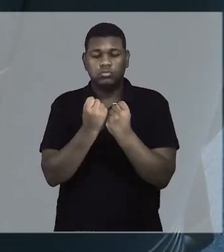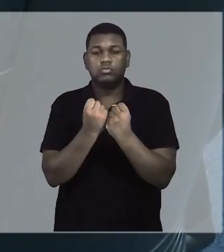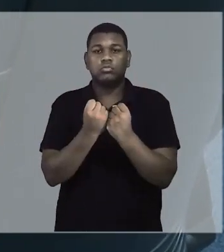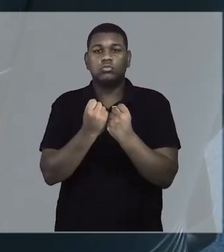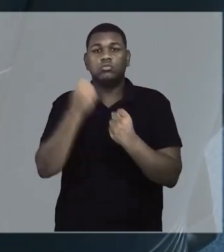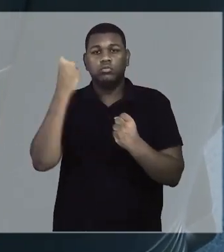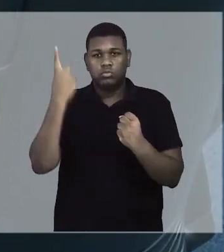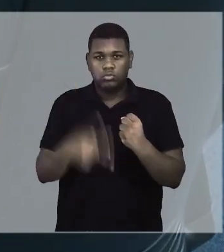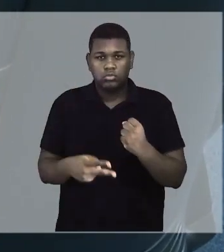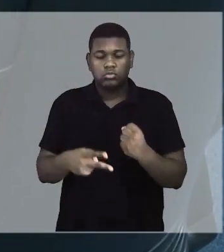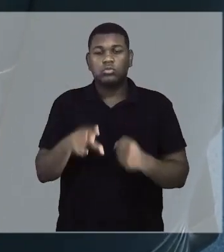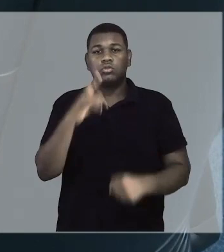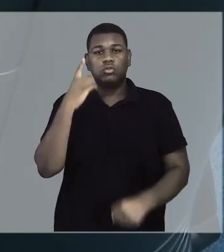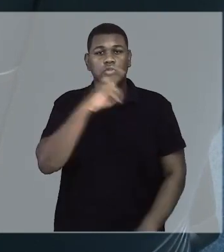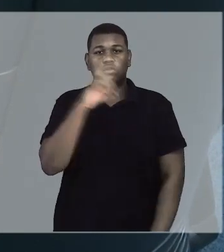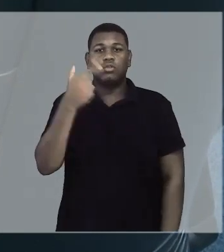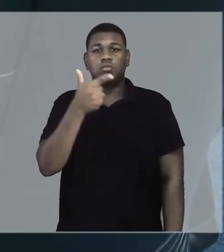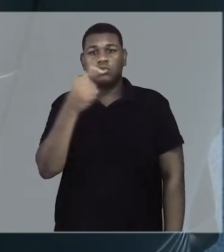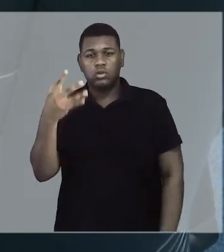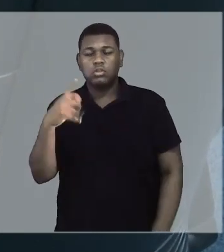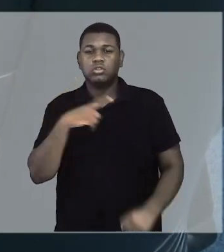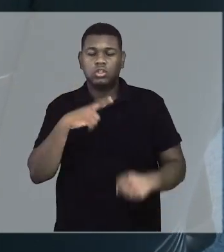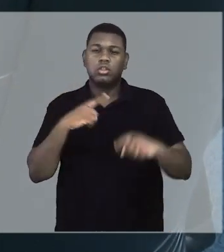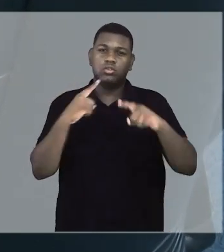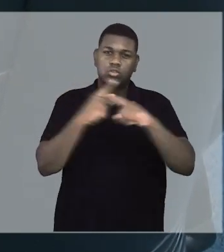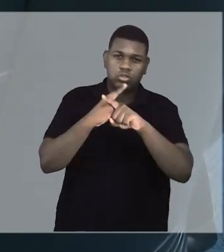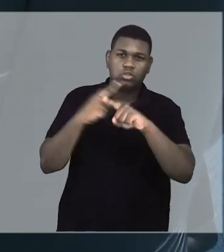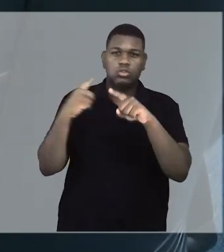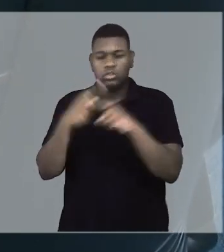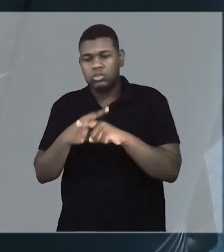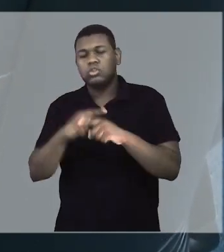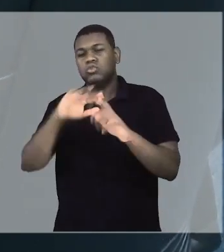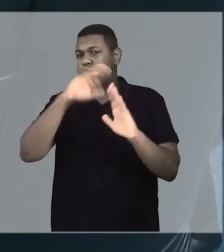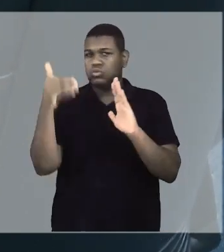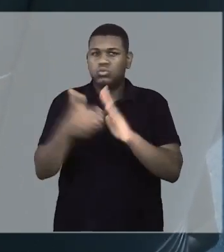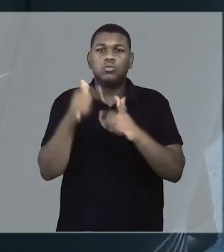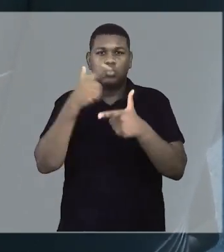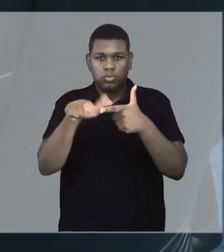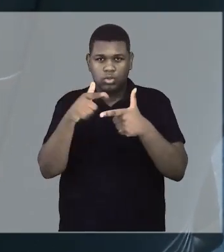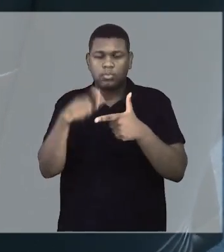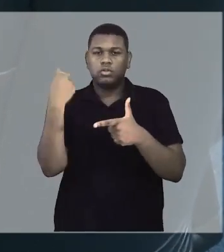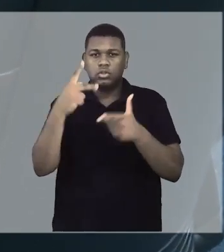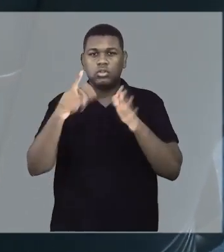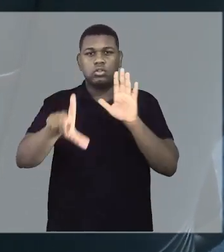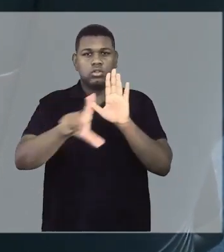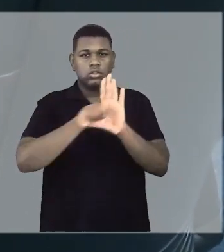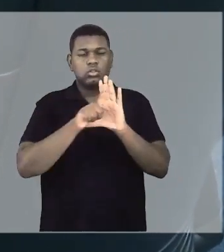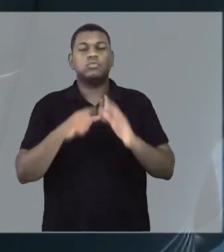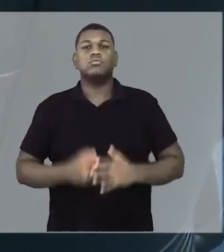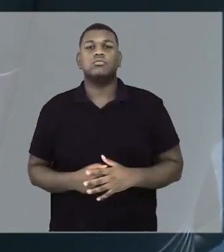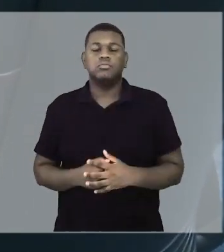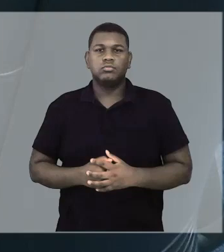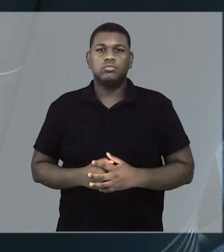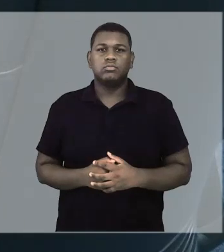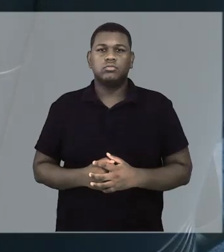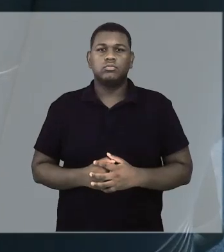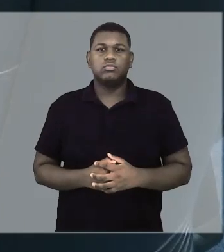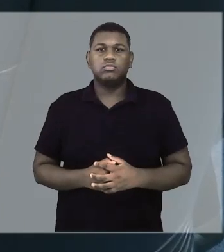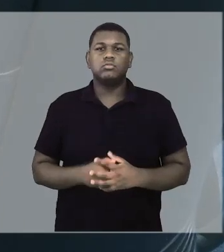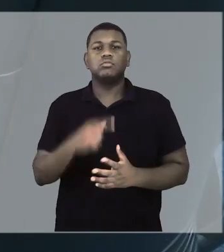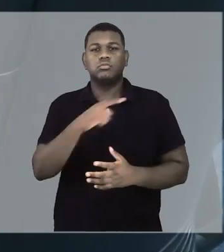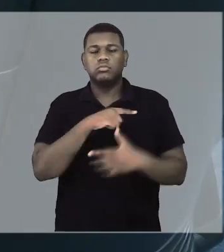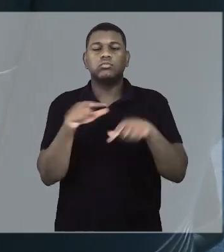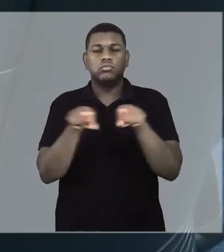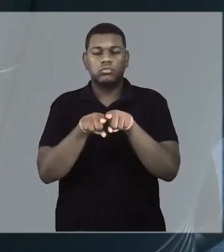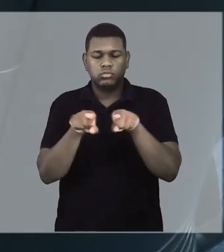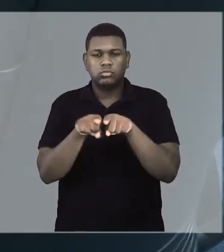12.234 aplicável ao caso, é o que nós decidimos na última sessão. Essa é a consequência da súmula 24 e de todas as contradições e todos os problemas dela. Não tem muito